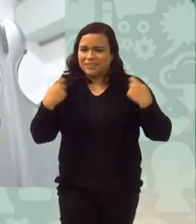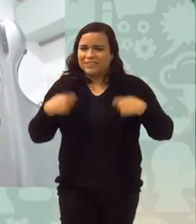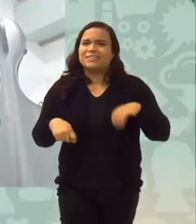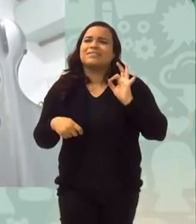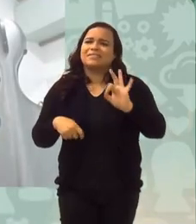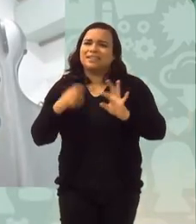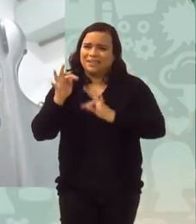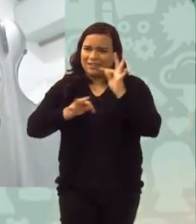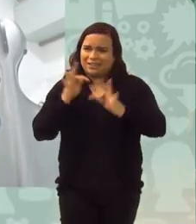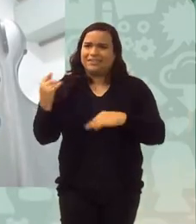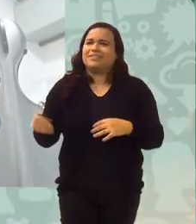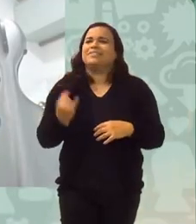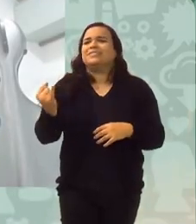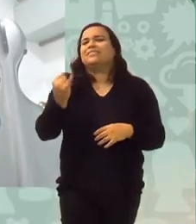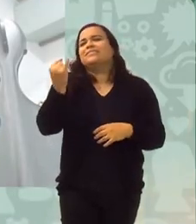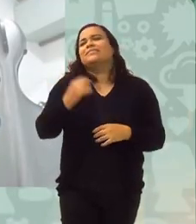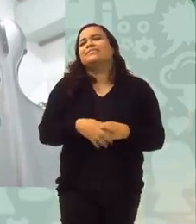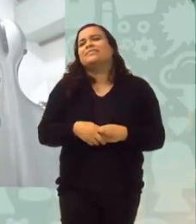O cuidador... Angela,